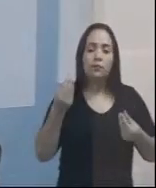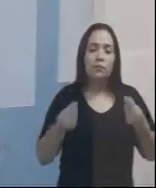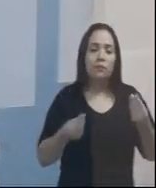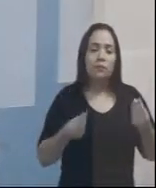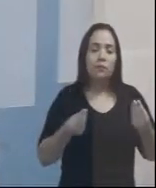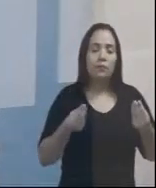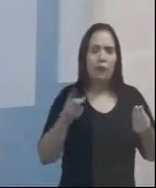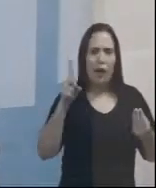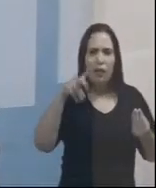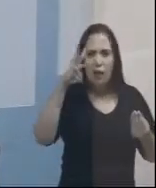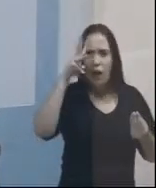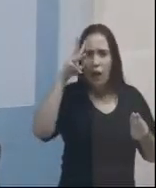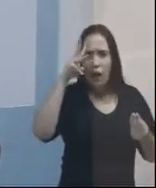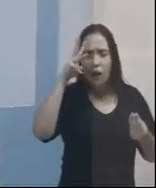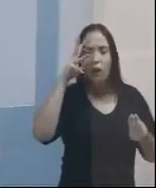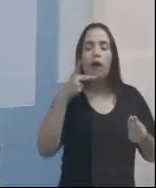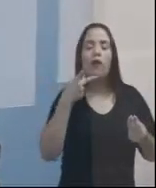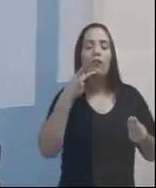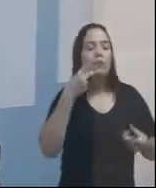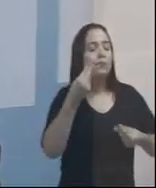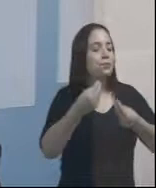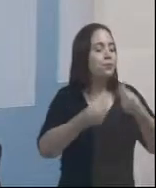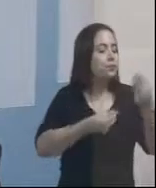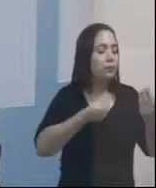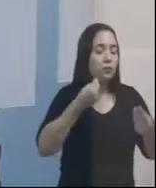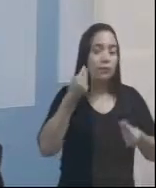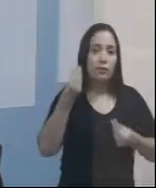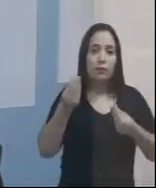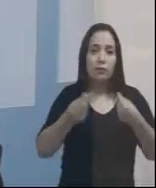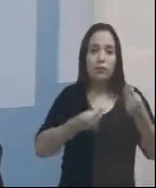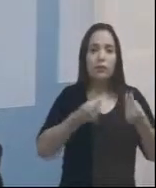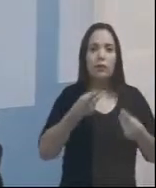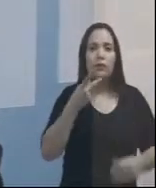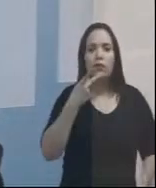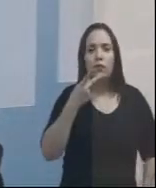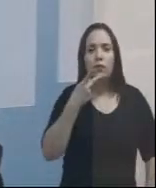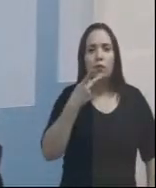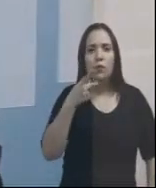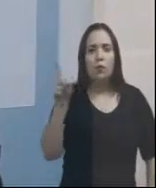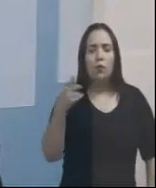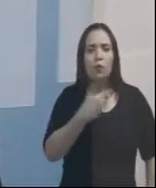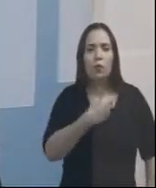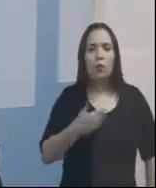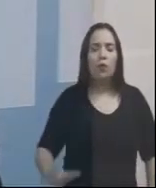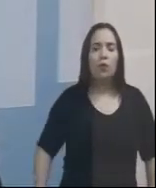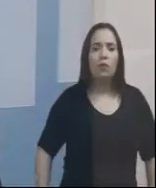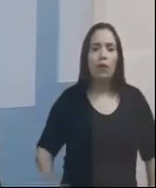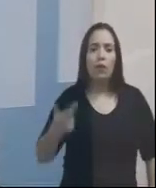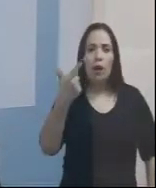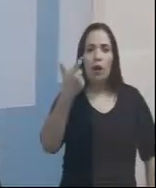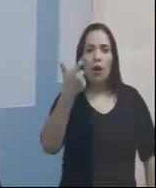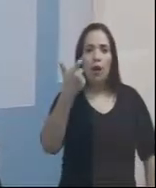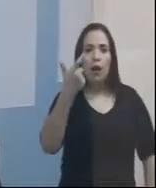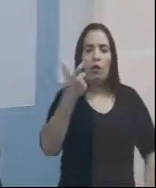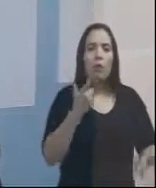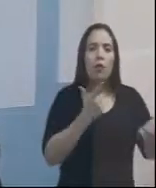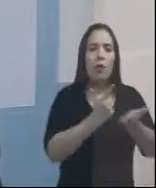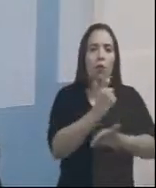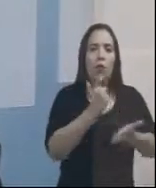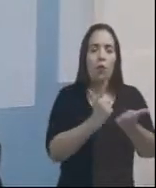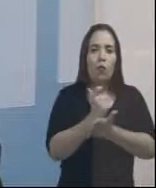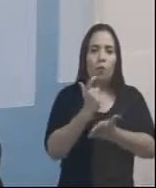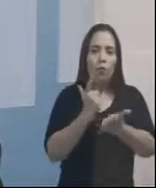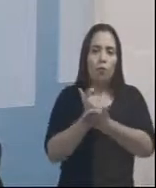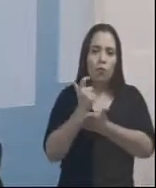Foi terça. Ele foi falar dos armamentos que o governo do Estado está comprando para o